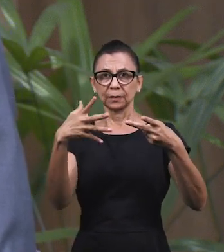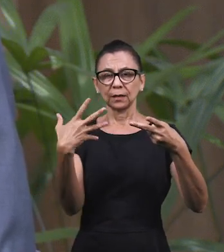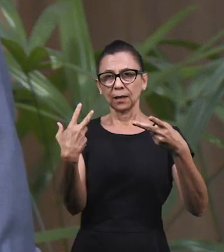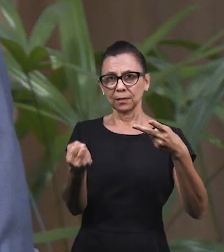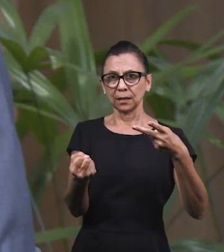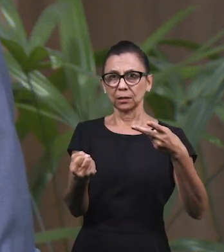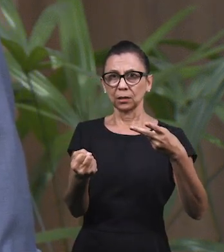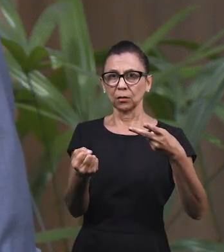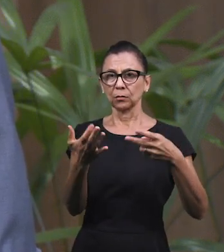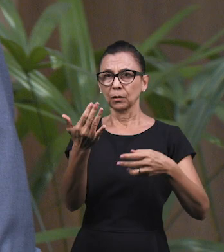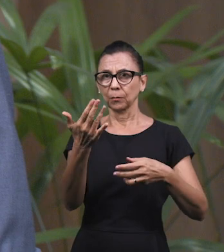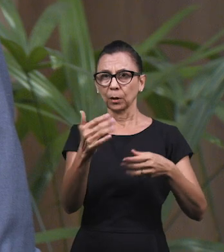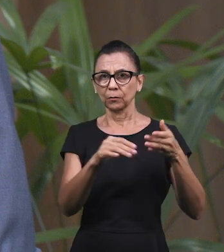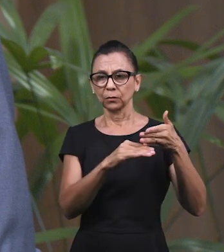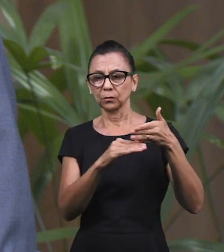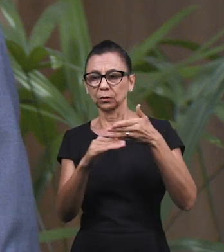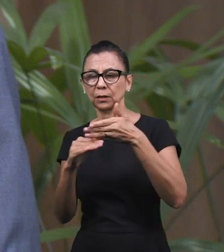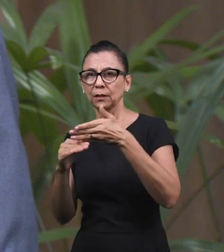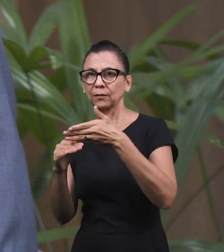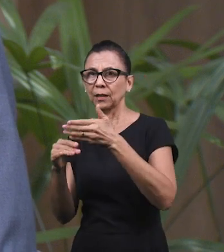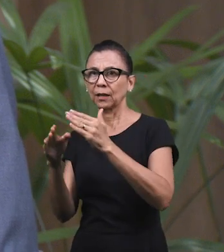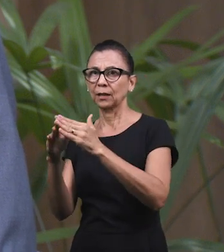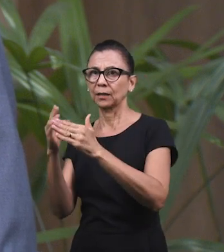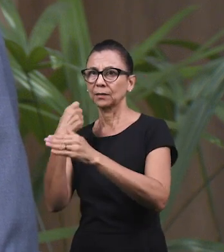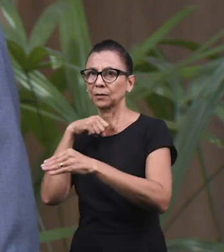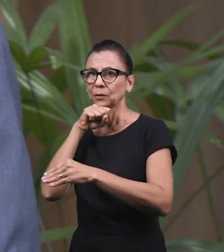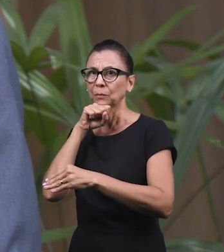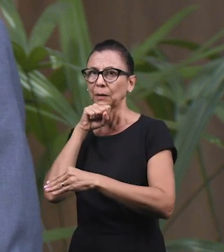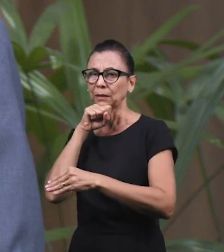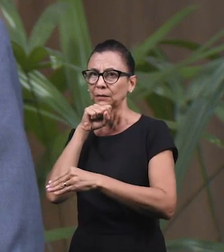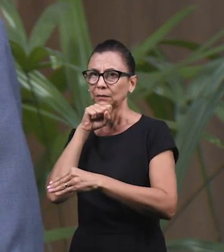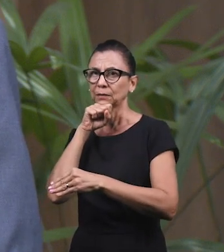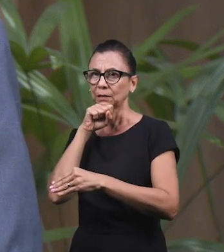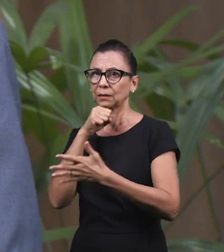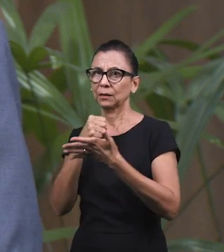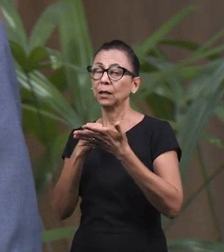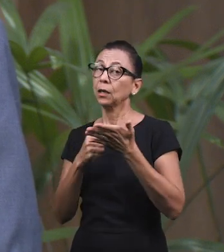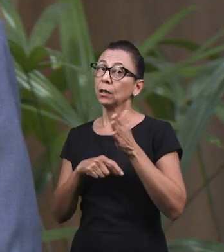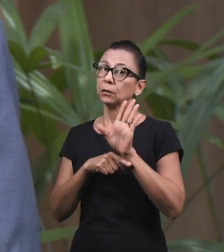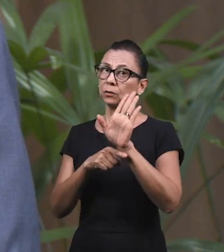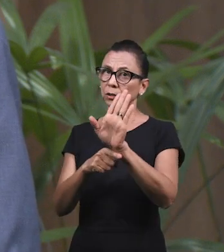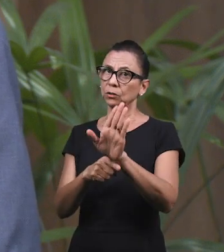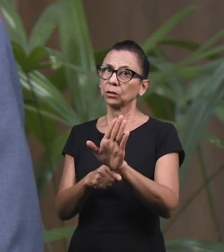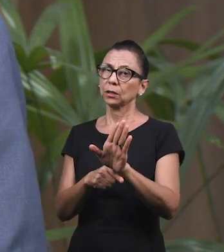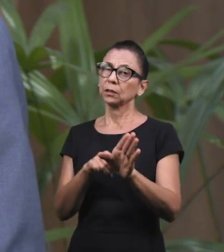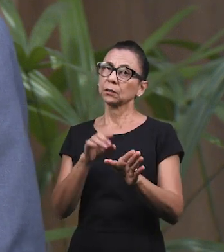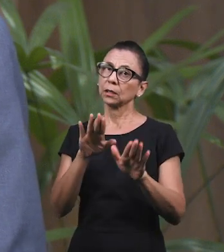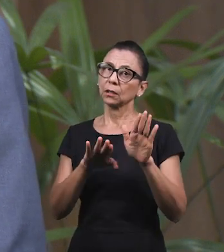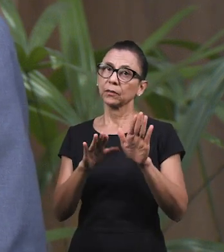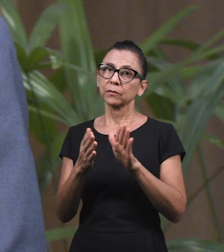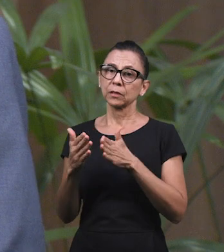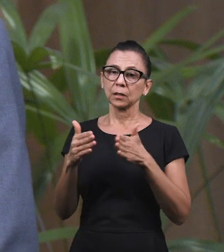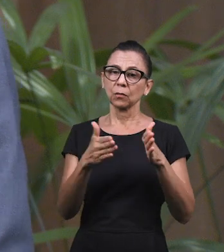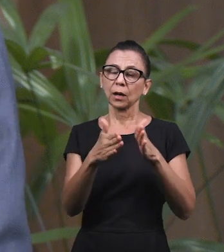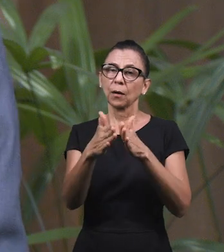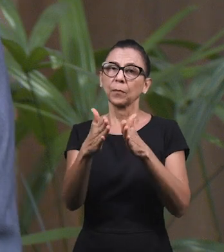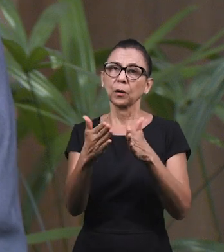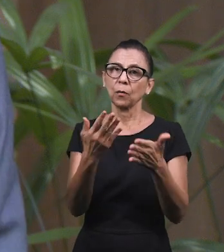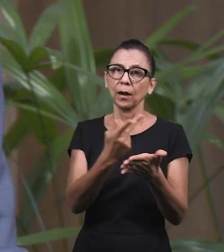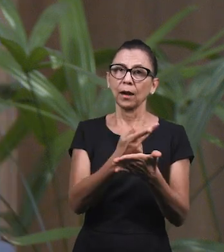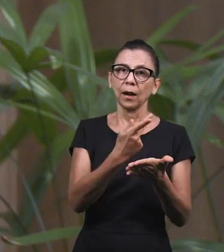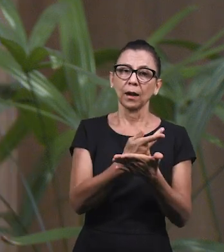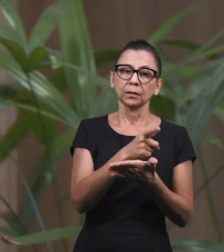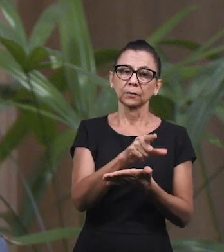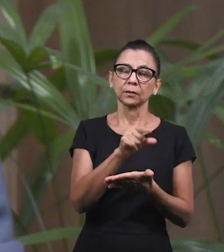sem a minha presença, você não chega não. Você vai errar o caminho. Vai errar o caminho, não tem como. Aí o Espírito Santo toma o